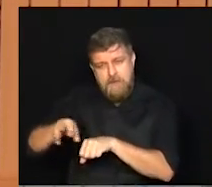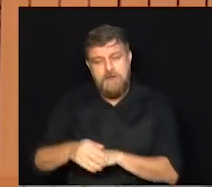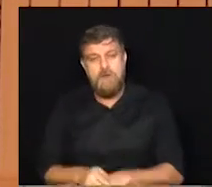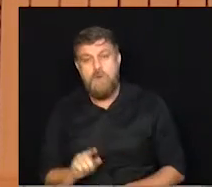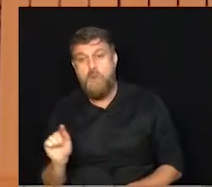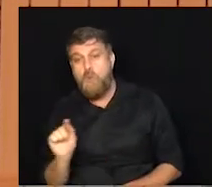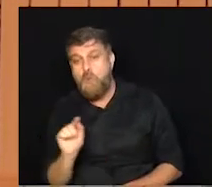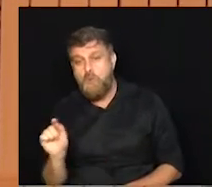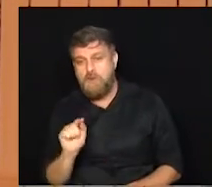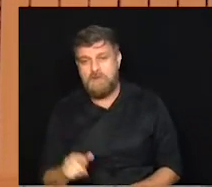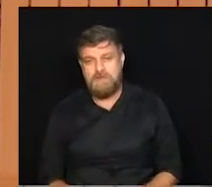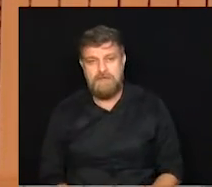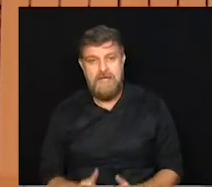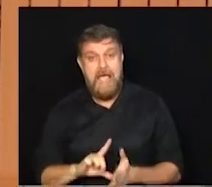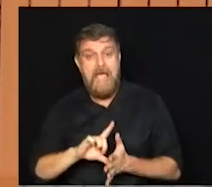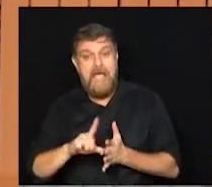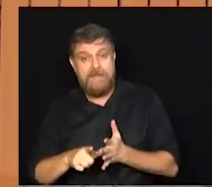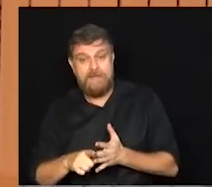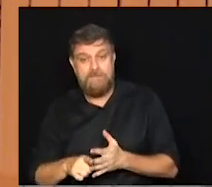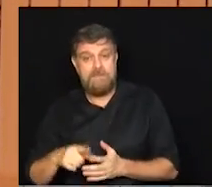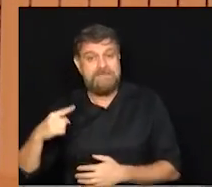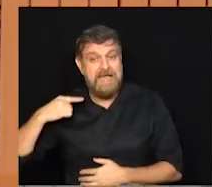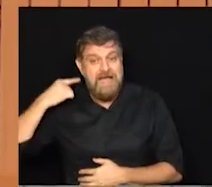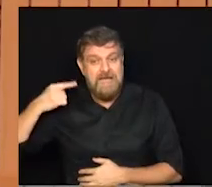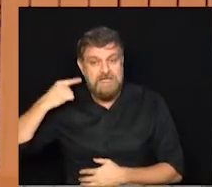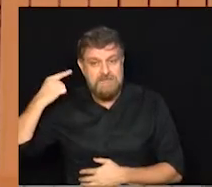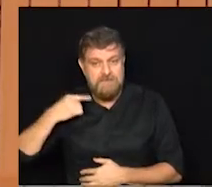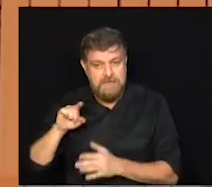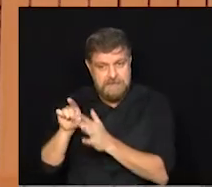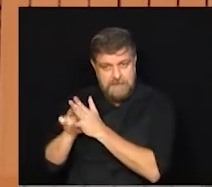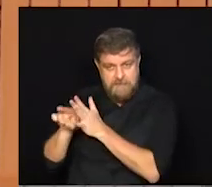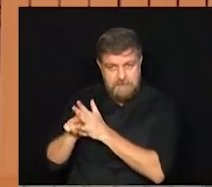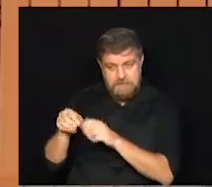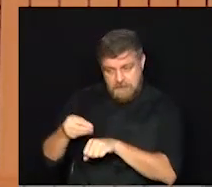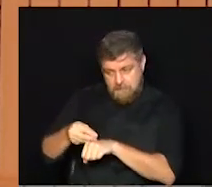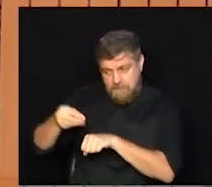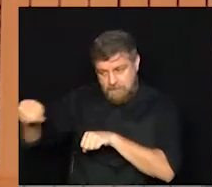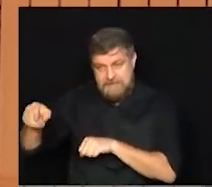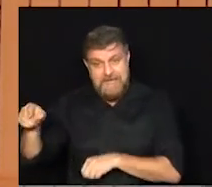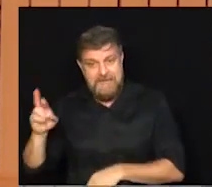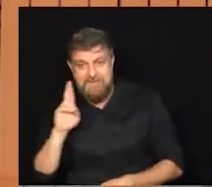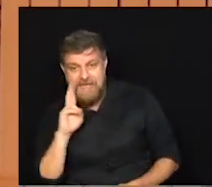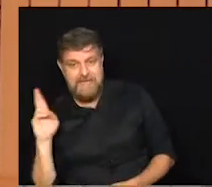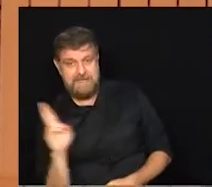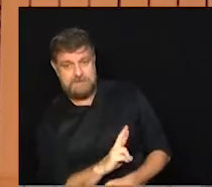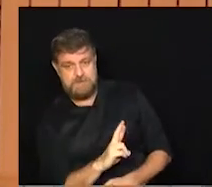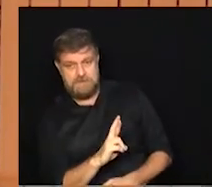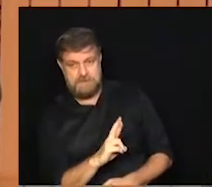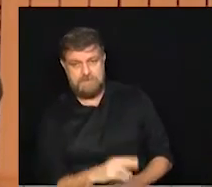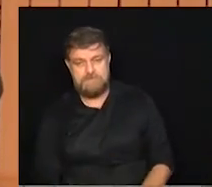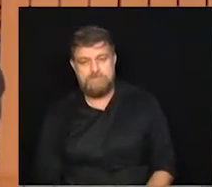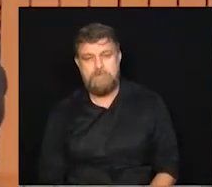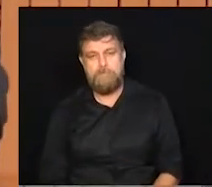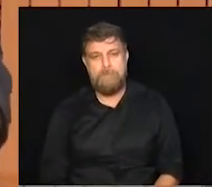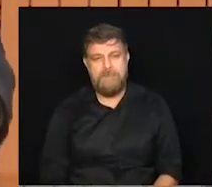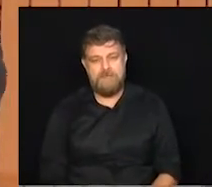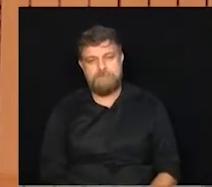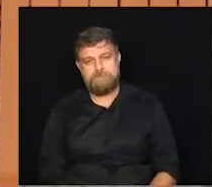Do Vitor, depois eu vou estar passando para a Cláudia e nós vamos estar respondendo. Para você, tá, Vitor? A gente vai estar passando para